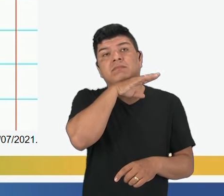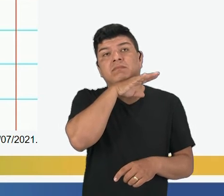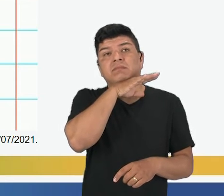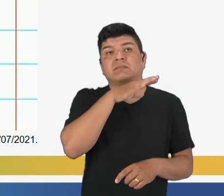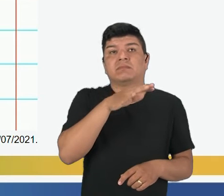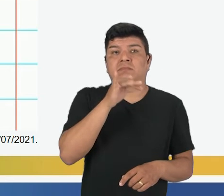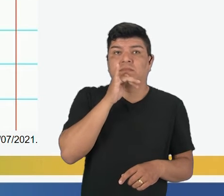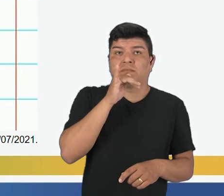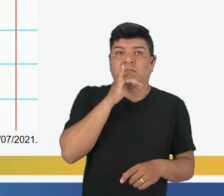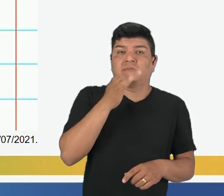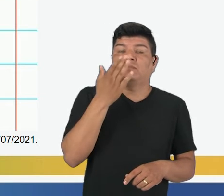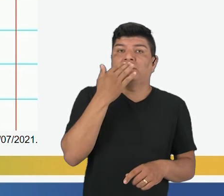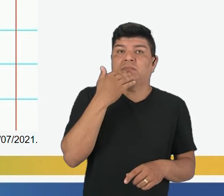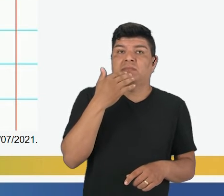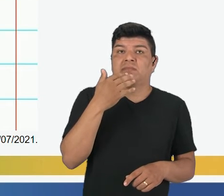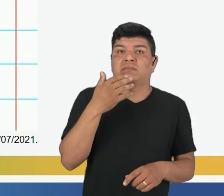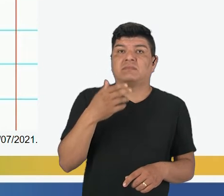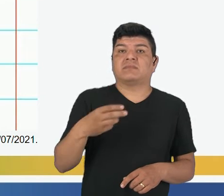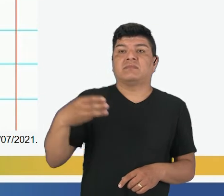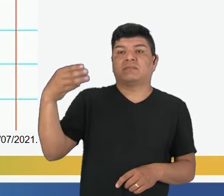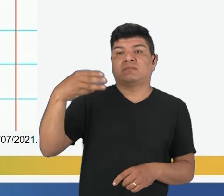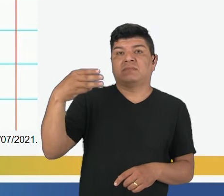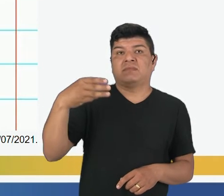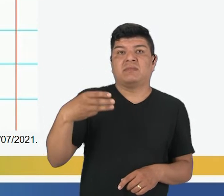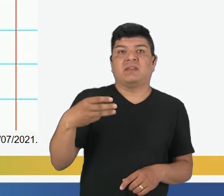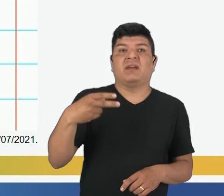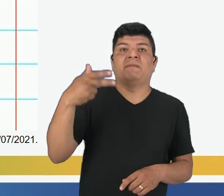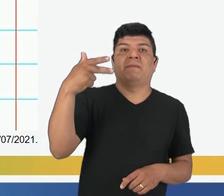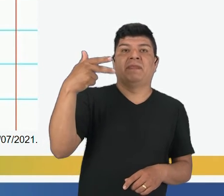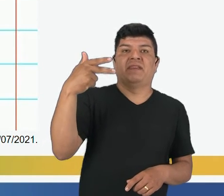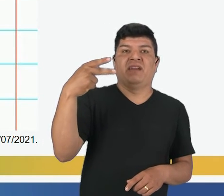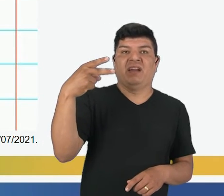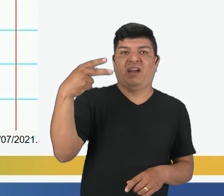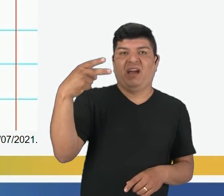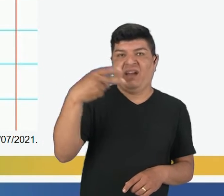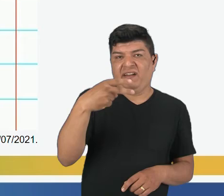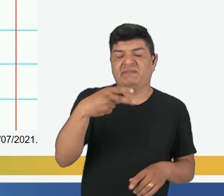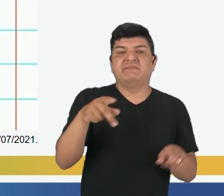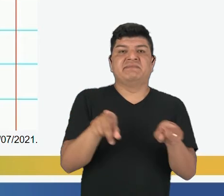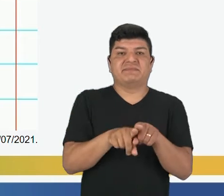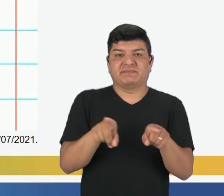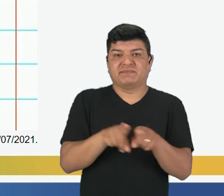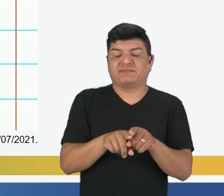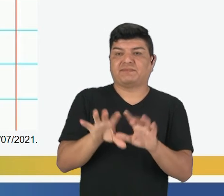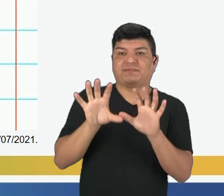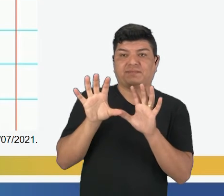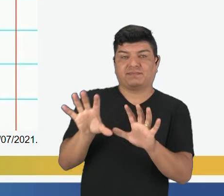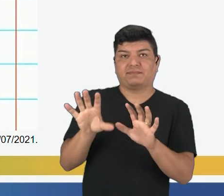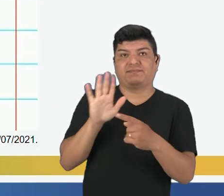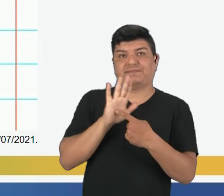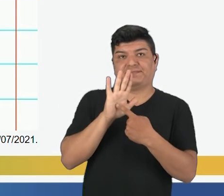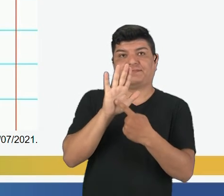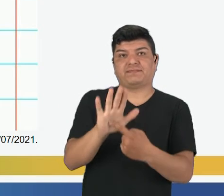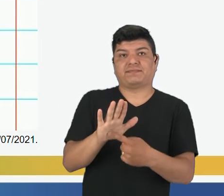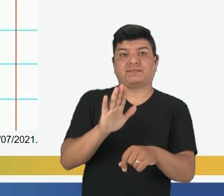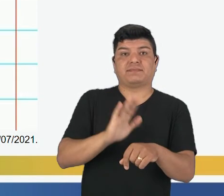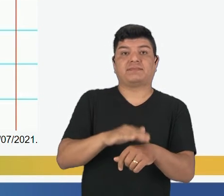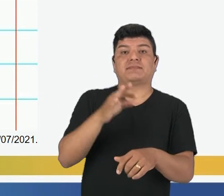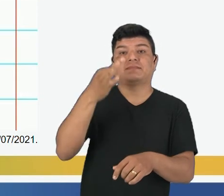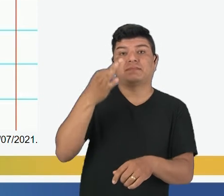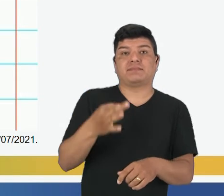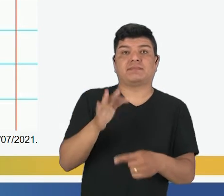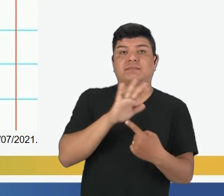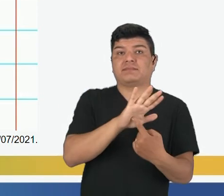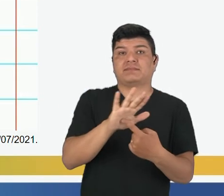um consumidor terciário e também consumidor secundário. Sendo assim, a representação mais adequada